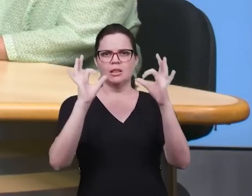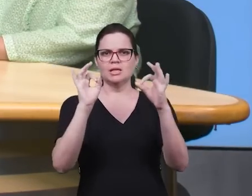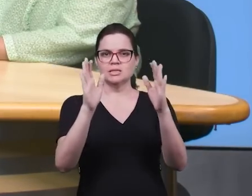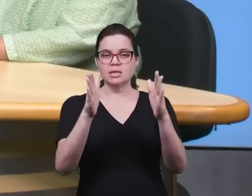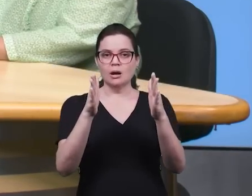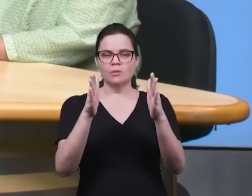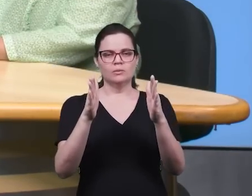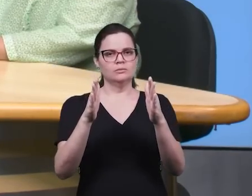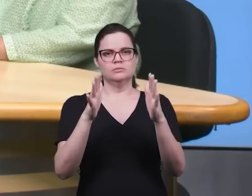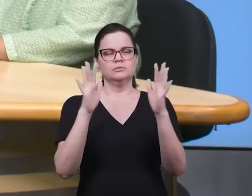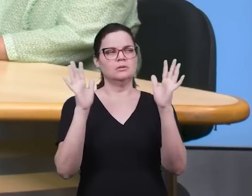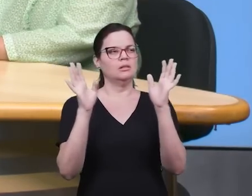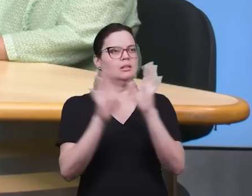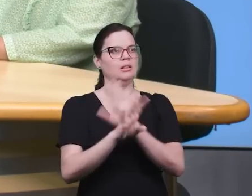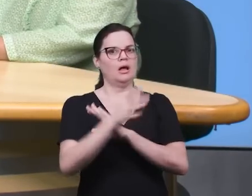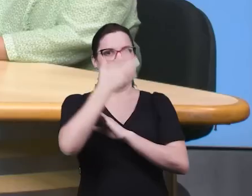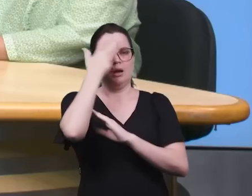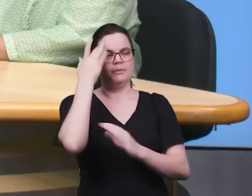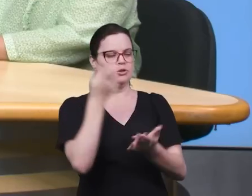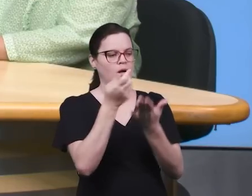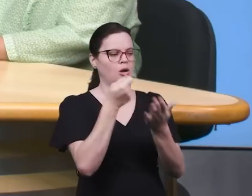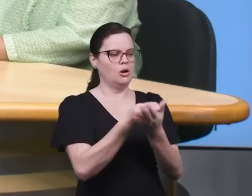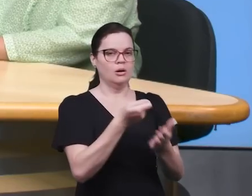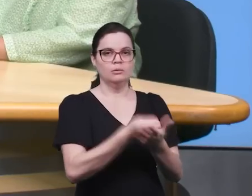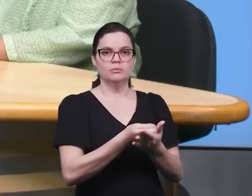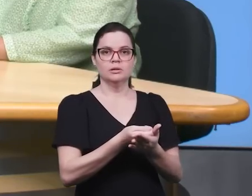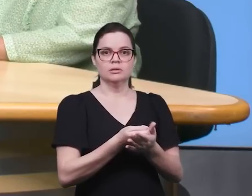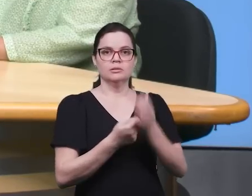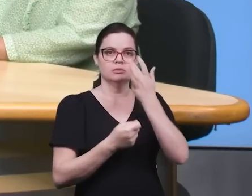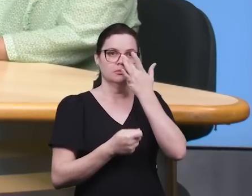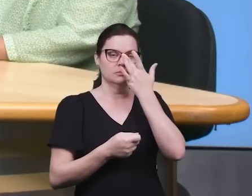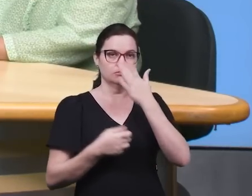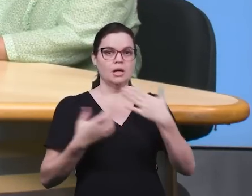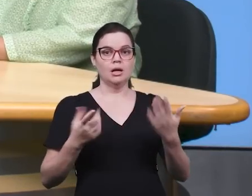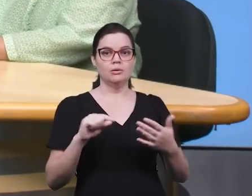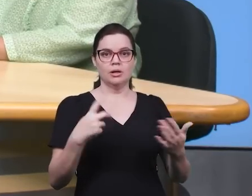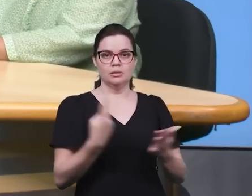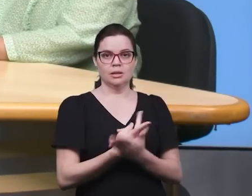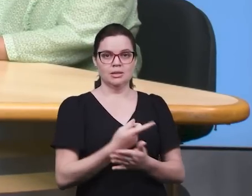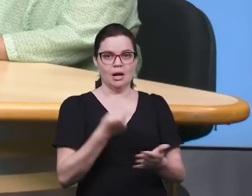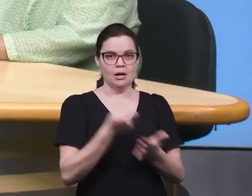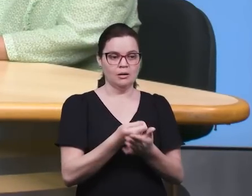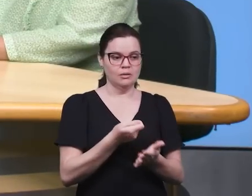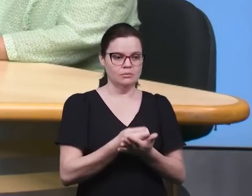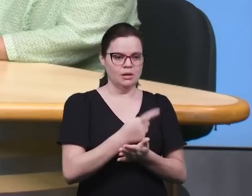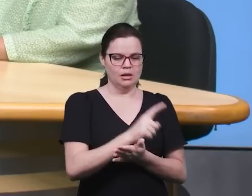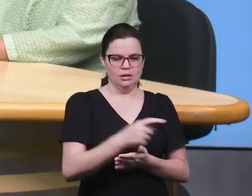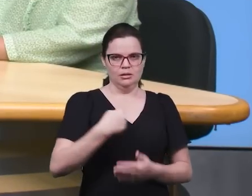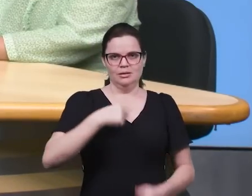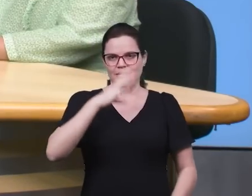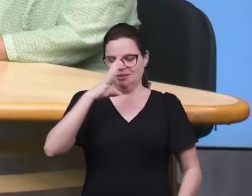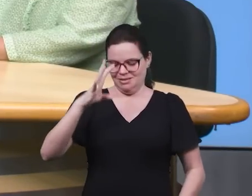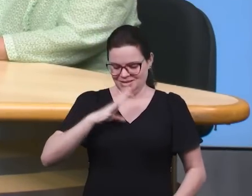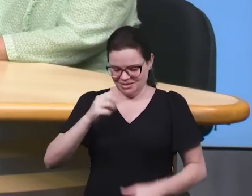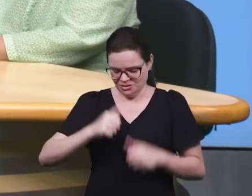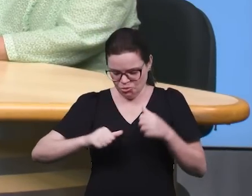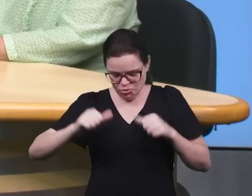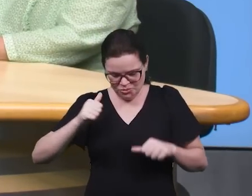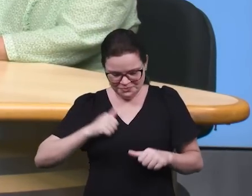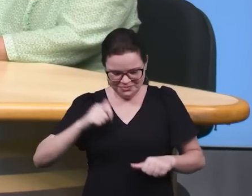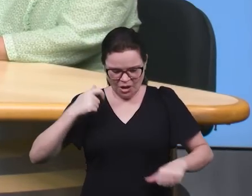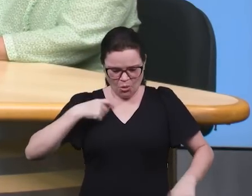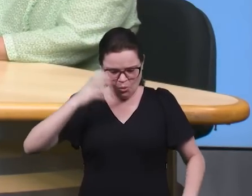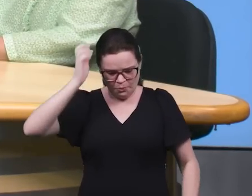devida atenção a uma cobrança. Mesmo que indireta, essa cobrança leva aquela pessoa a se auto-julgar, né,